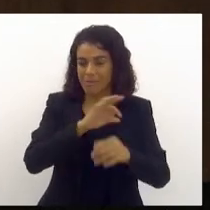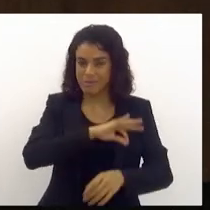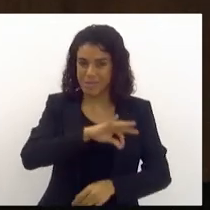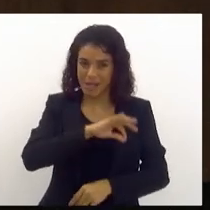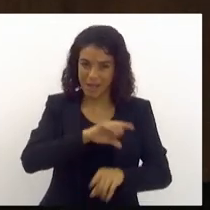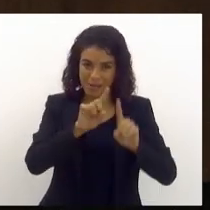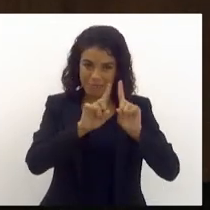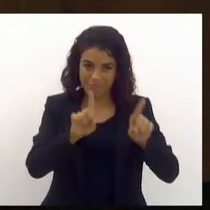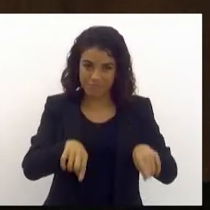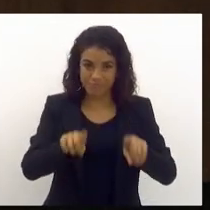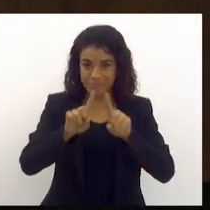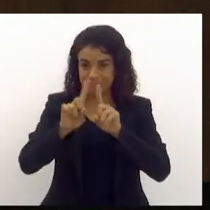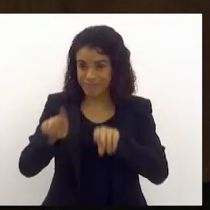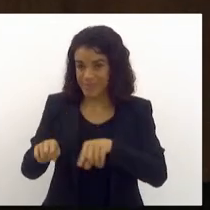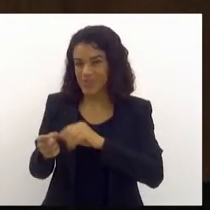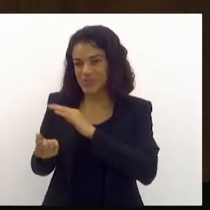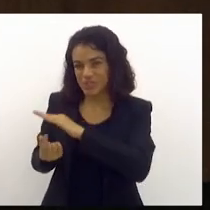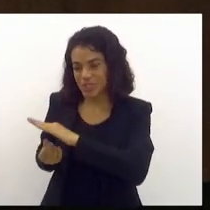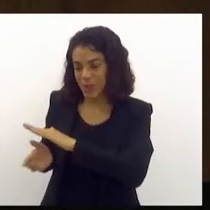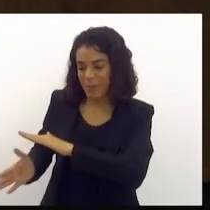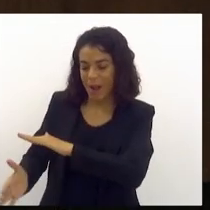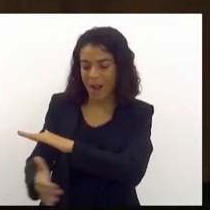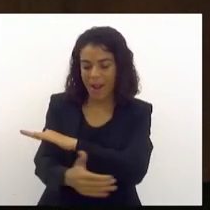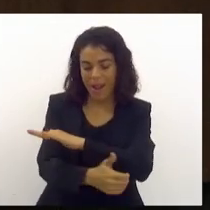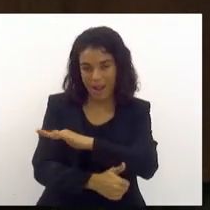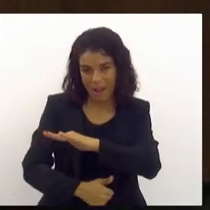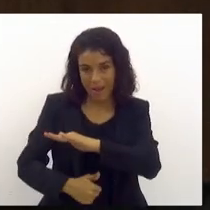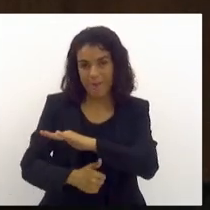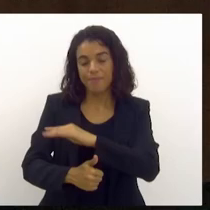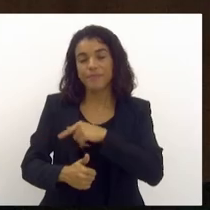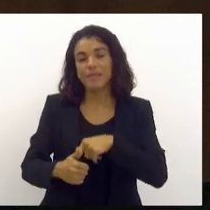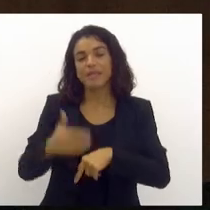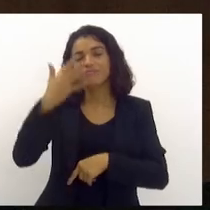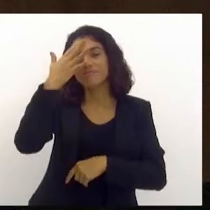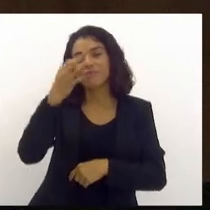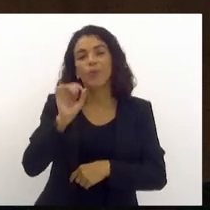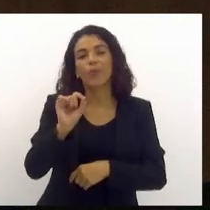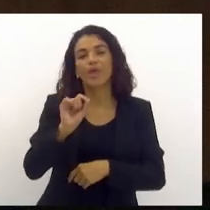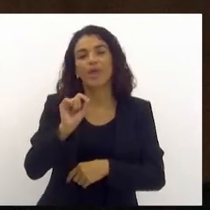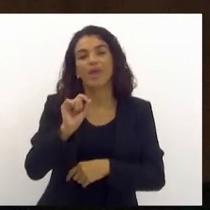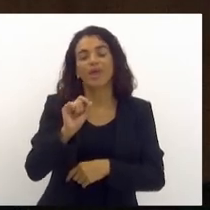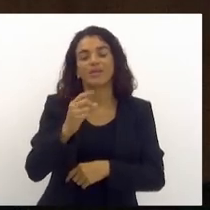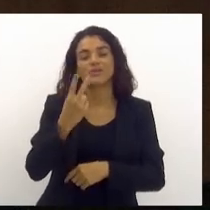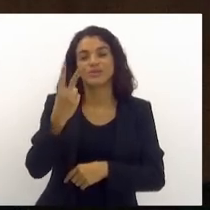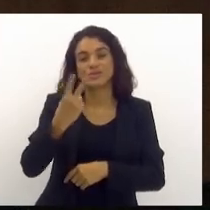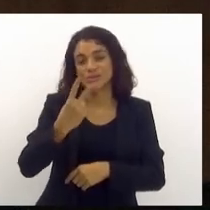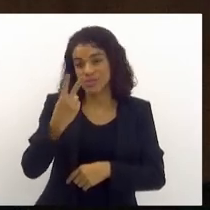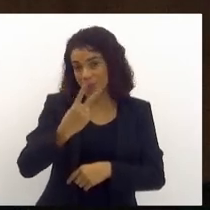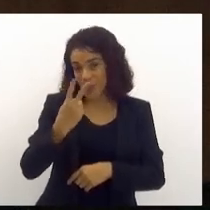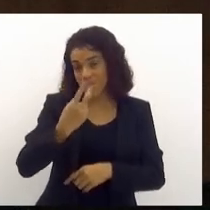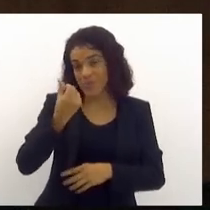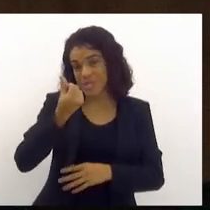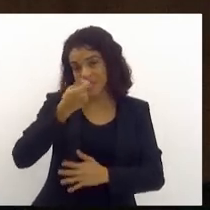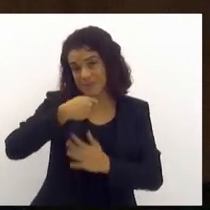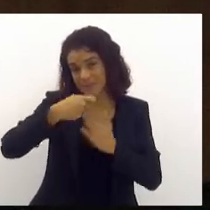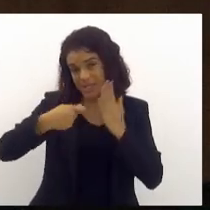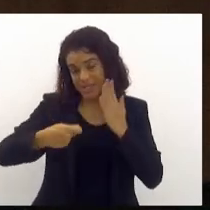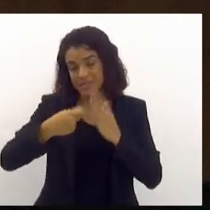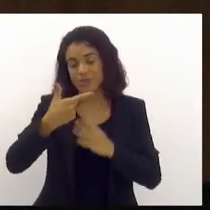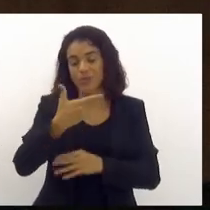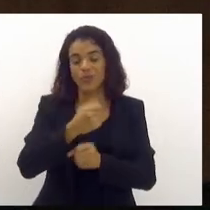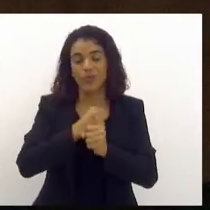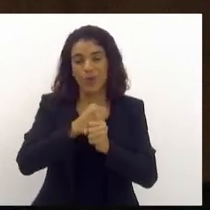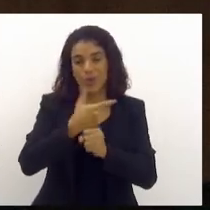recurso desses fundos, a gente entende que a partir do segundo semestre do ano que vem a gente vai correr esse